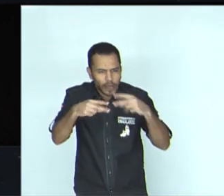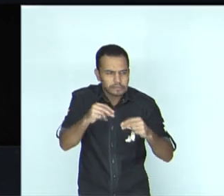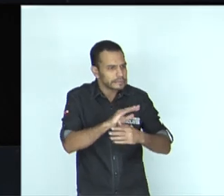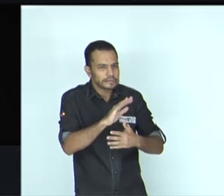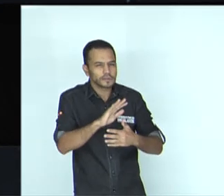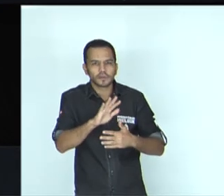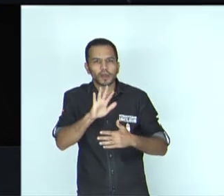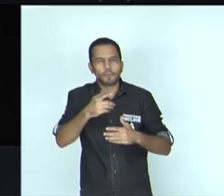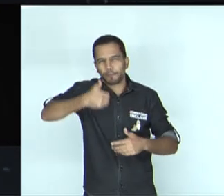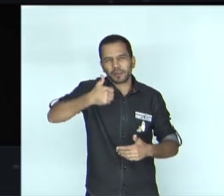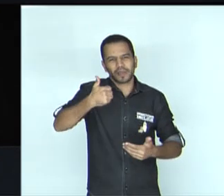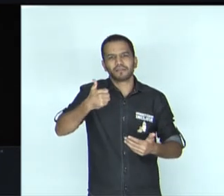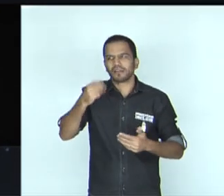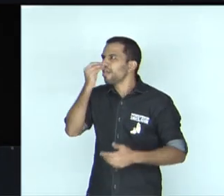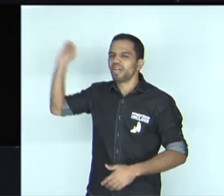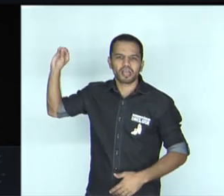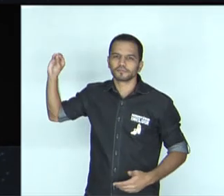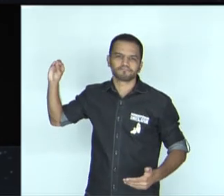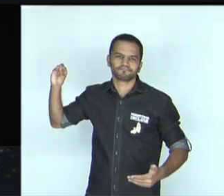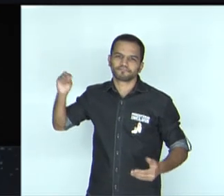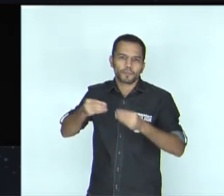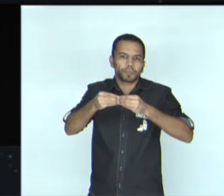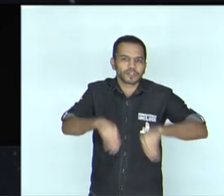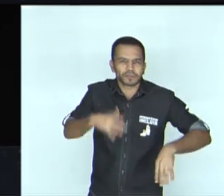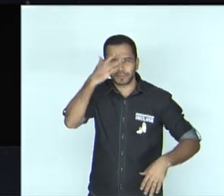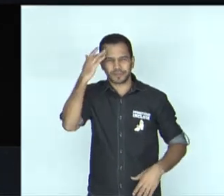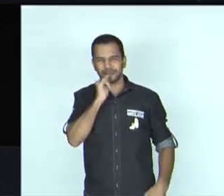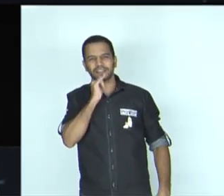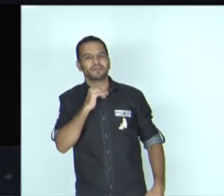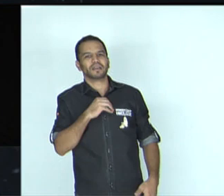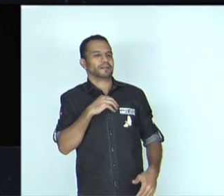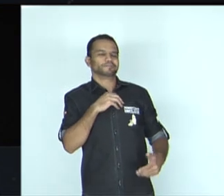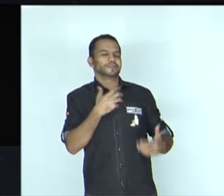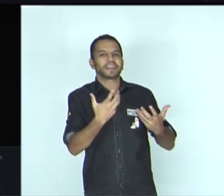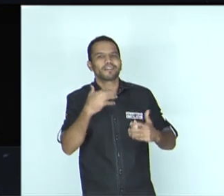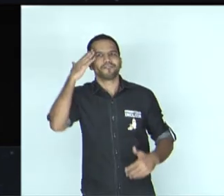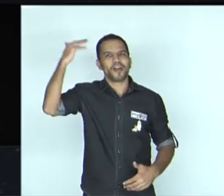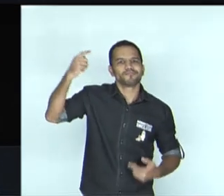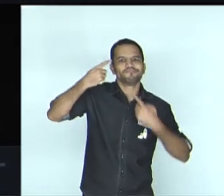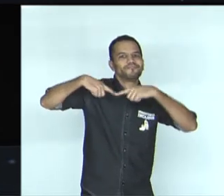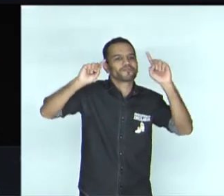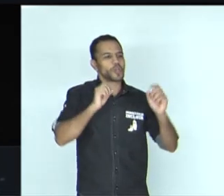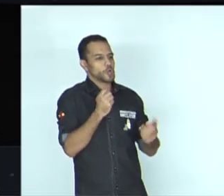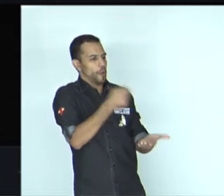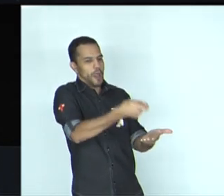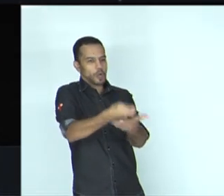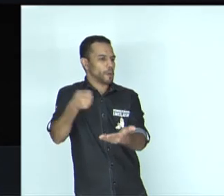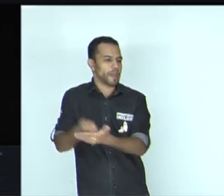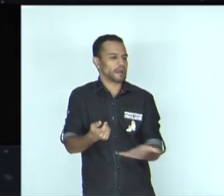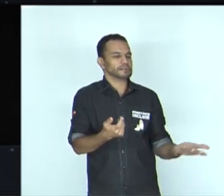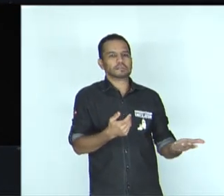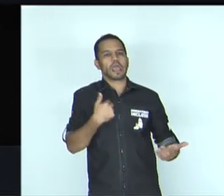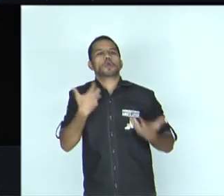que lutam só por dinheiro, por sucesso, por posição, por compras, por ser o mais isso, o mais aquilo,